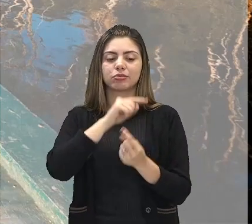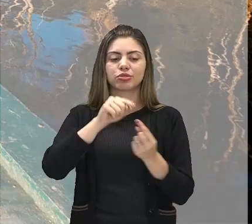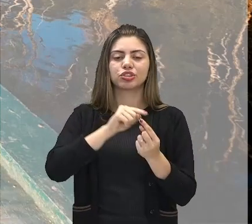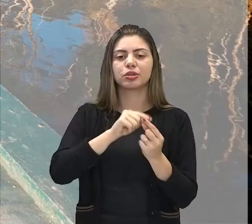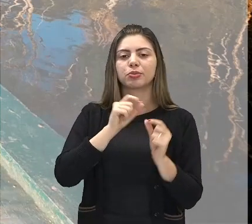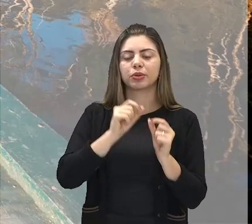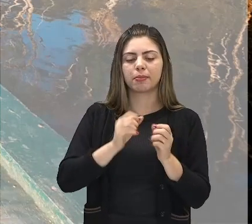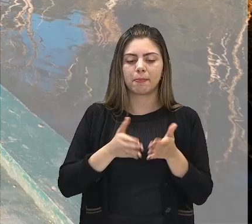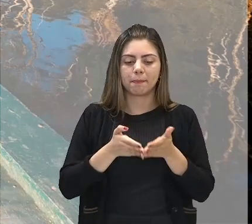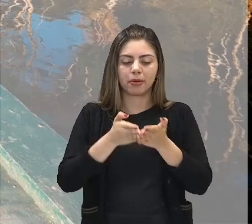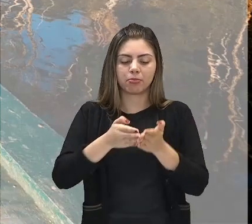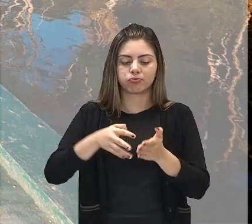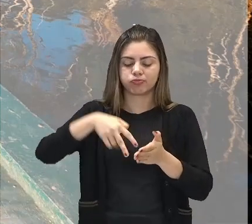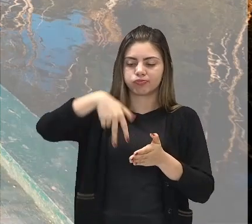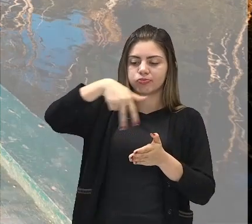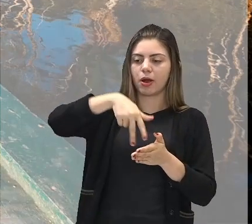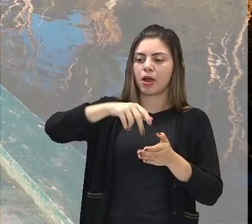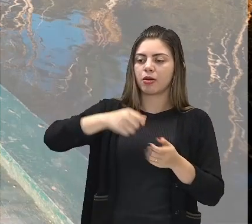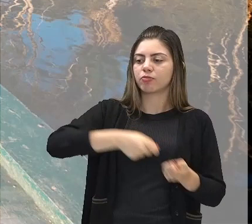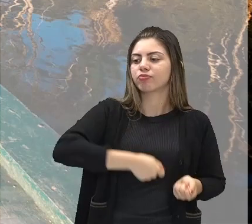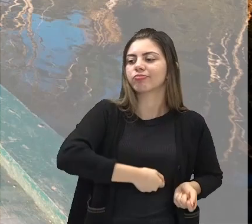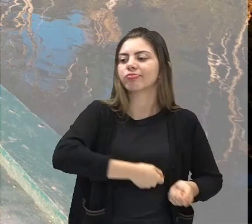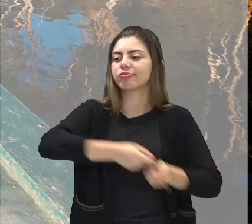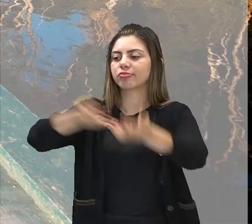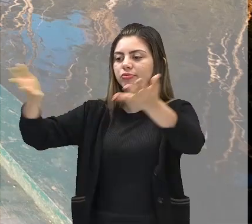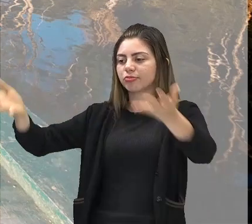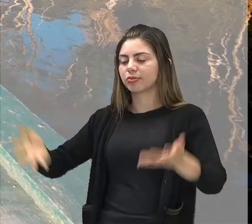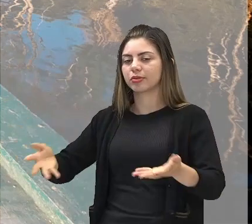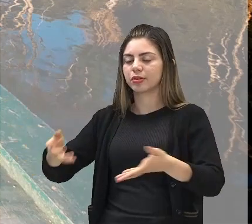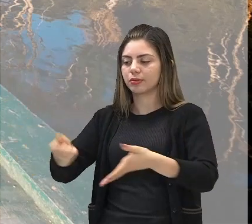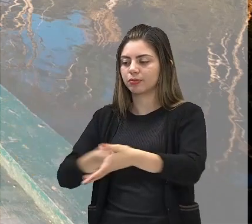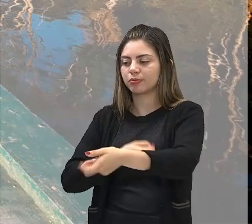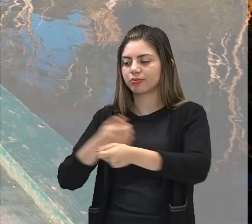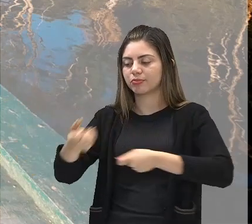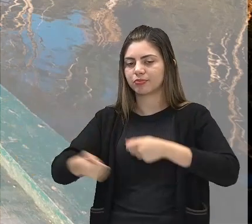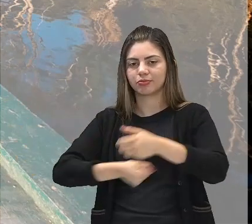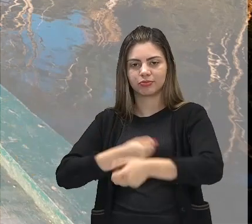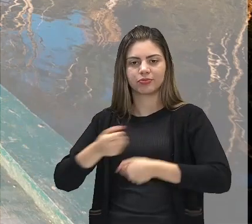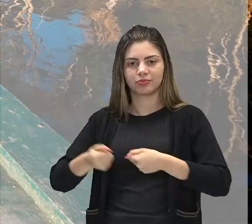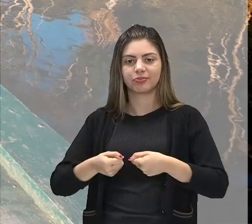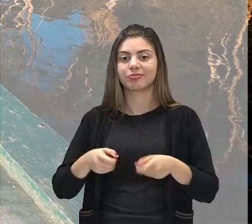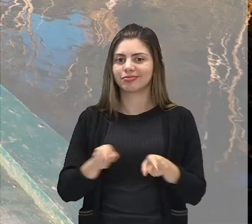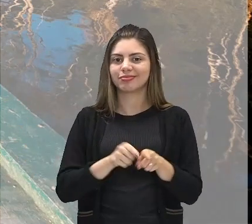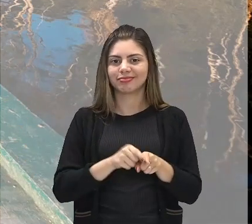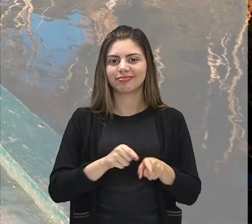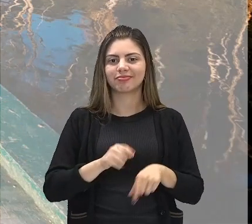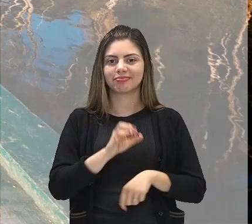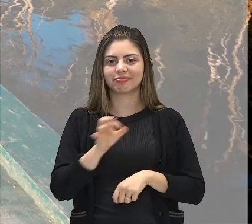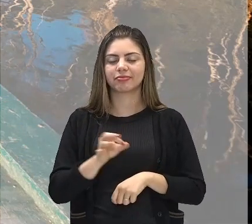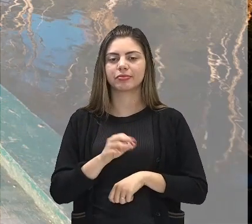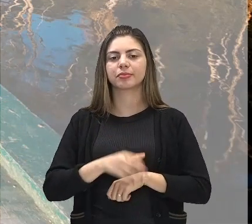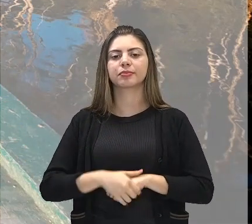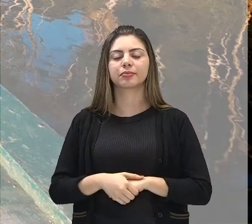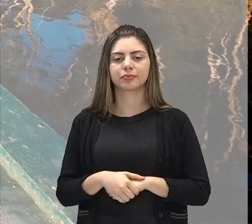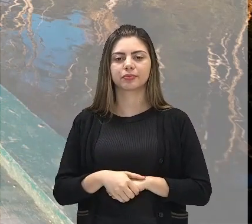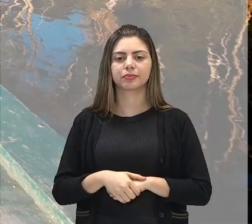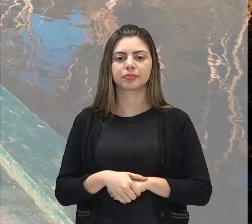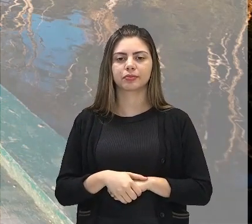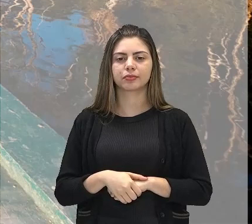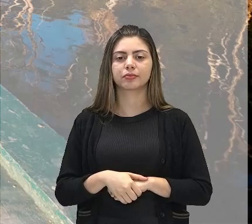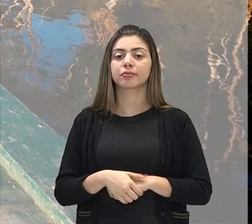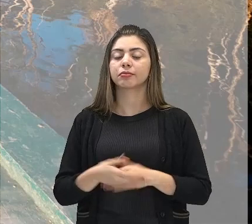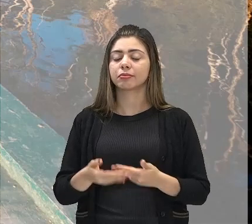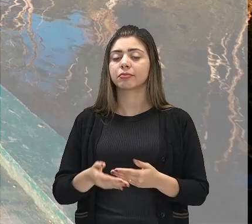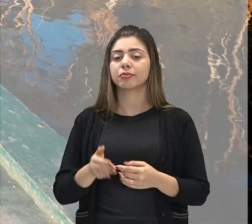força, né, para poder jogar a rede nos rios e fazer ali a pesca artesanal. Eu gostaria também de falar